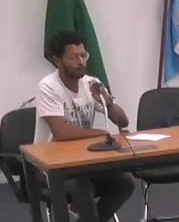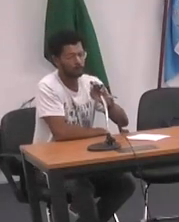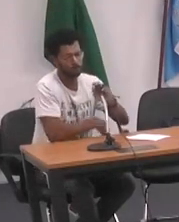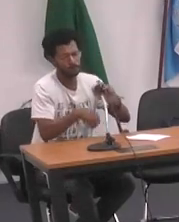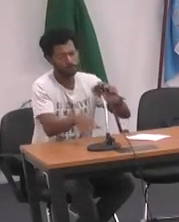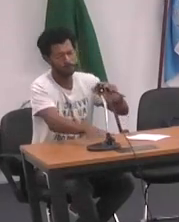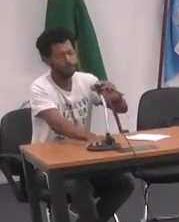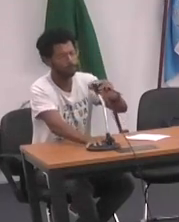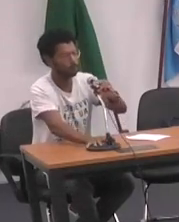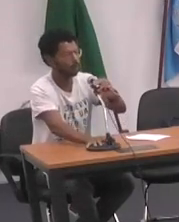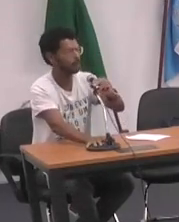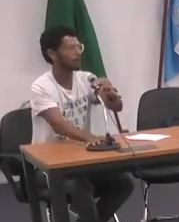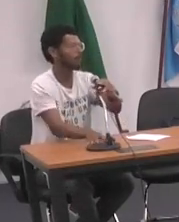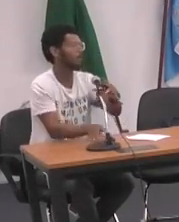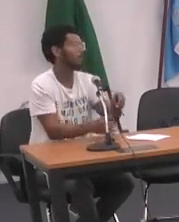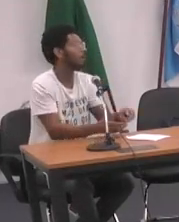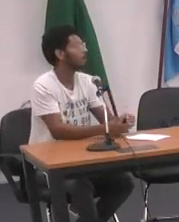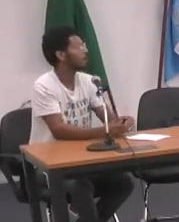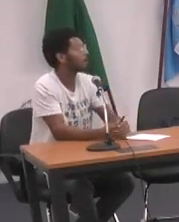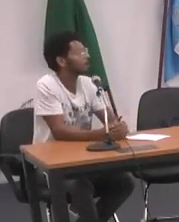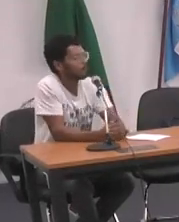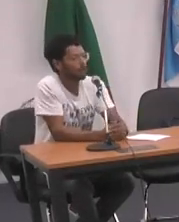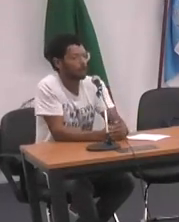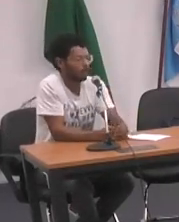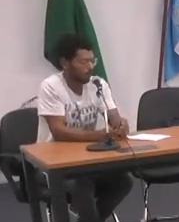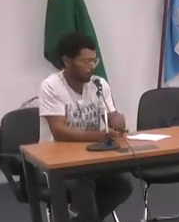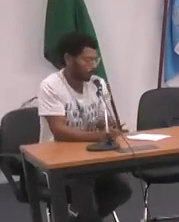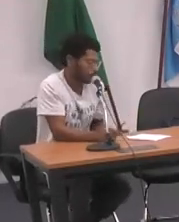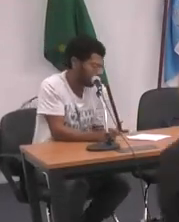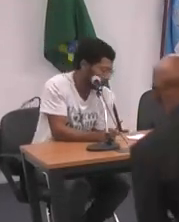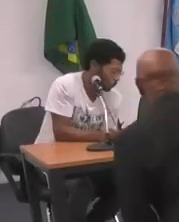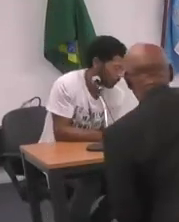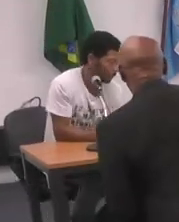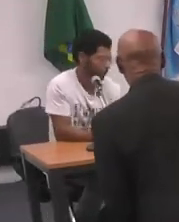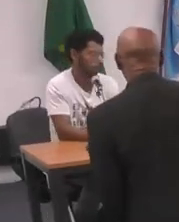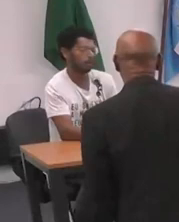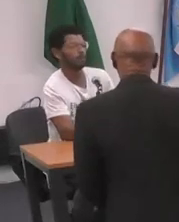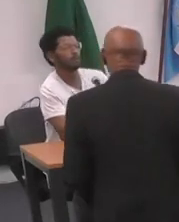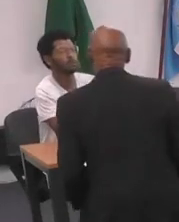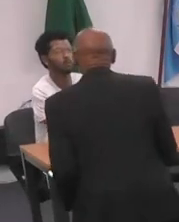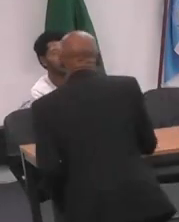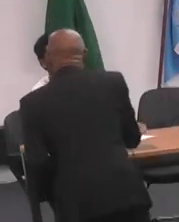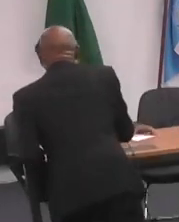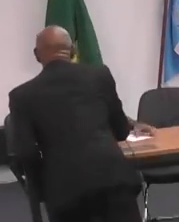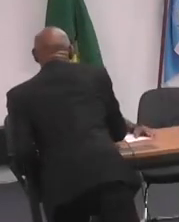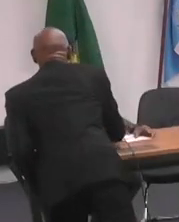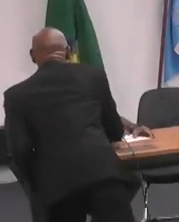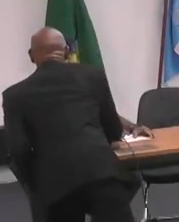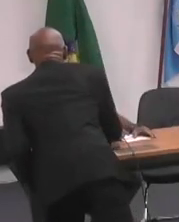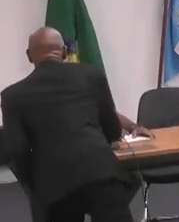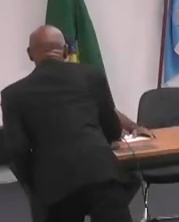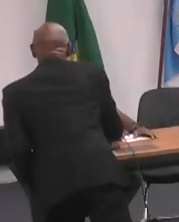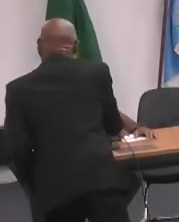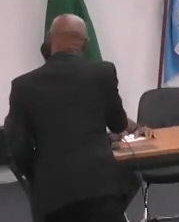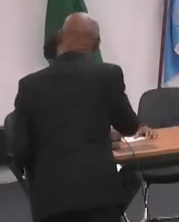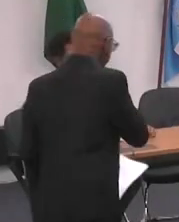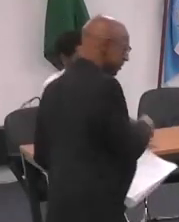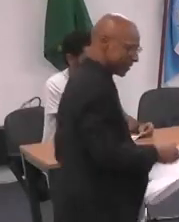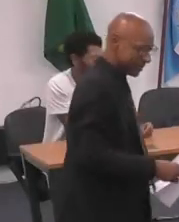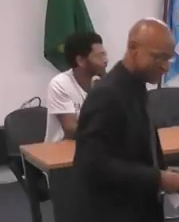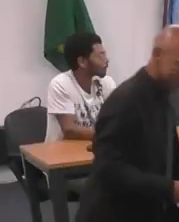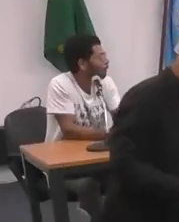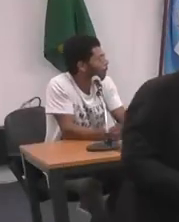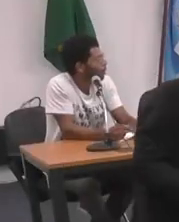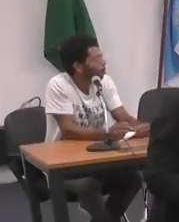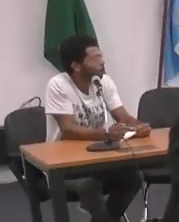três minutos para cada orador que quiser fazer uso da palavra já são 14 horas daqui a pouco e